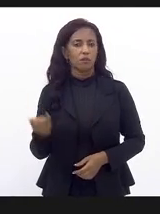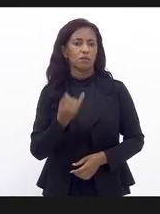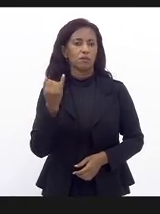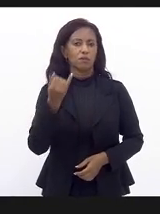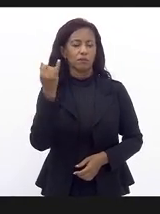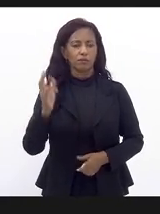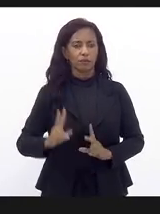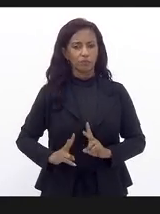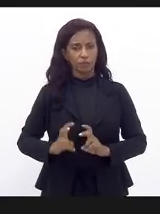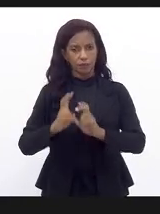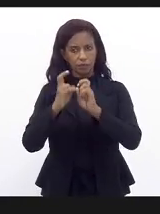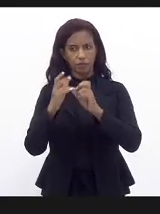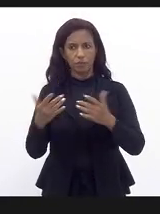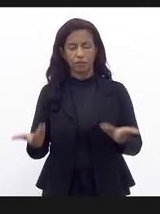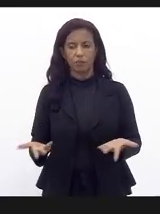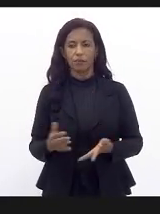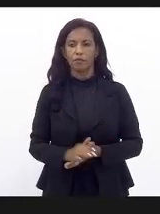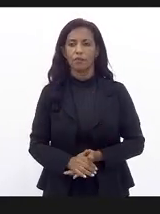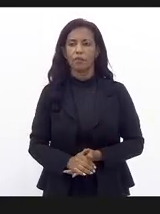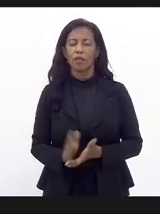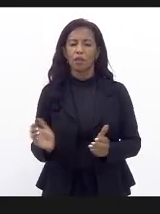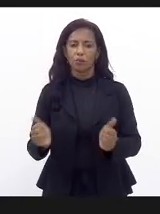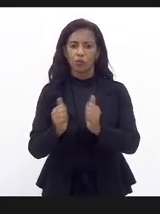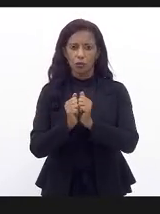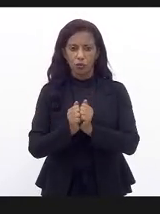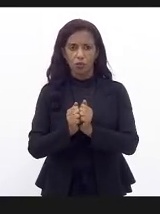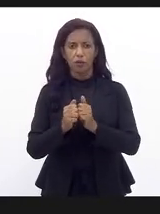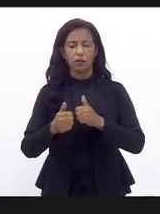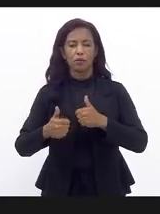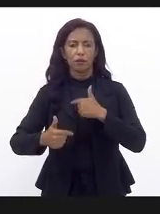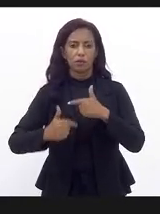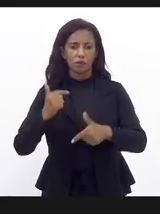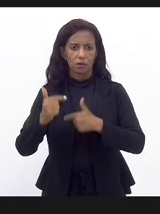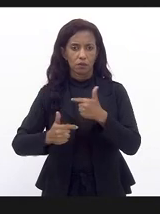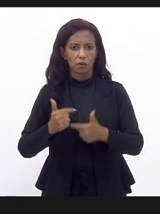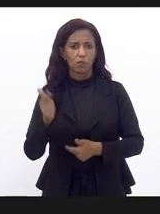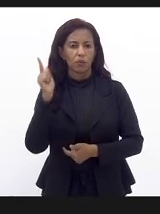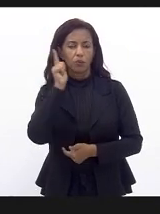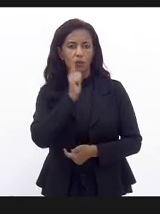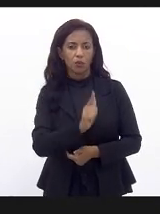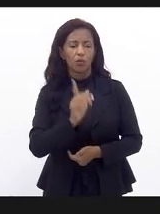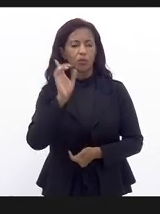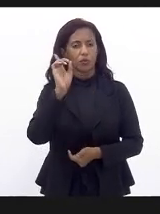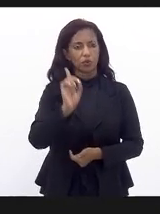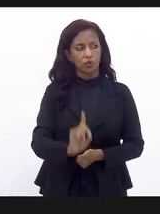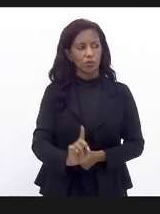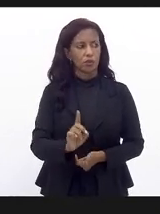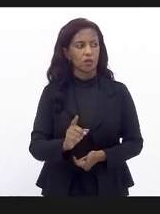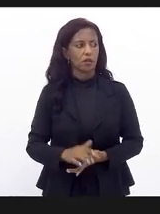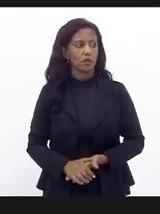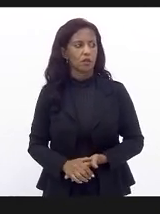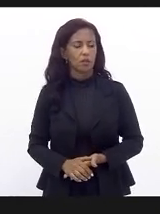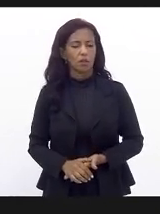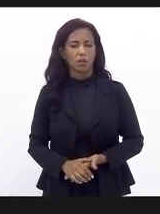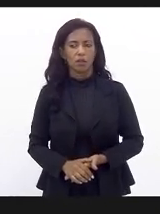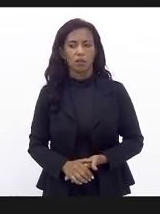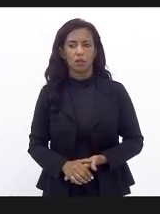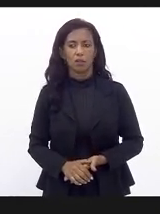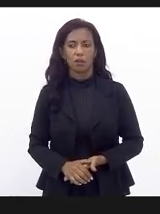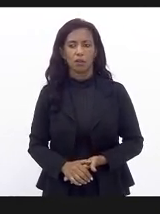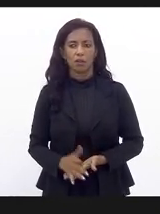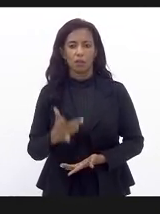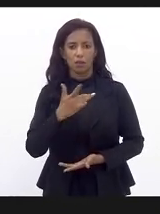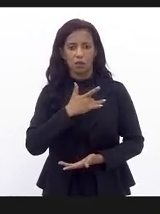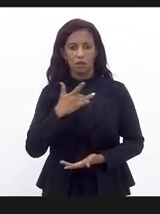importância e alcance. Então, estamos unidas nessa luta por conquistas de direitos e salvaguarda